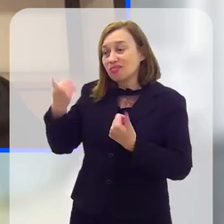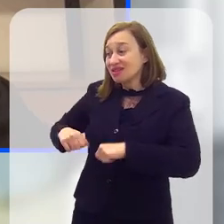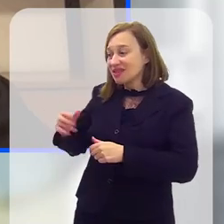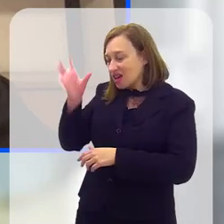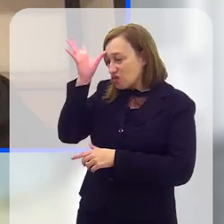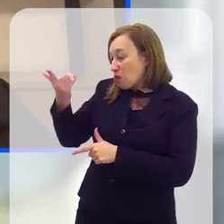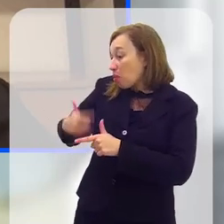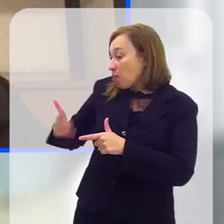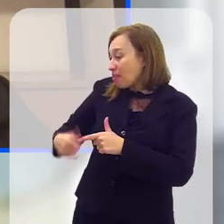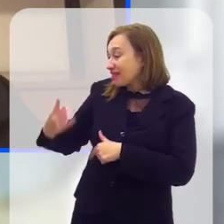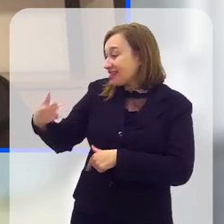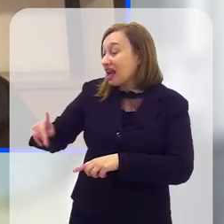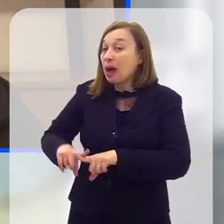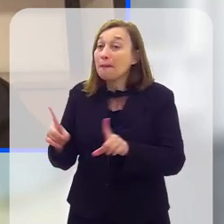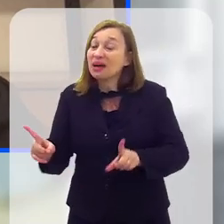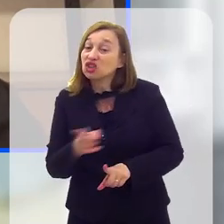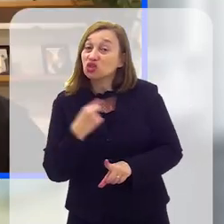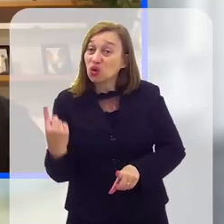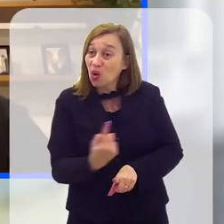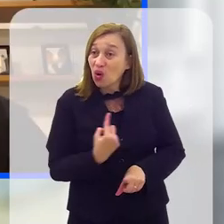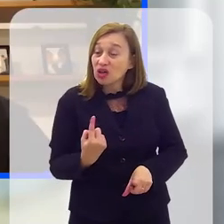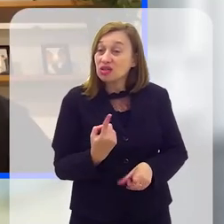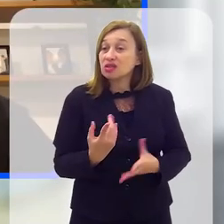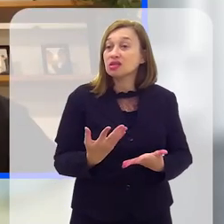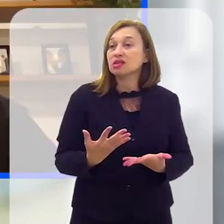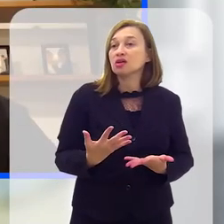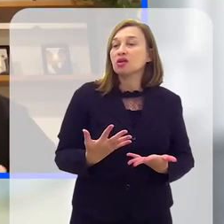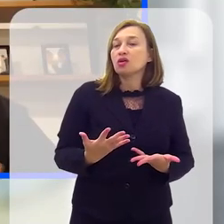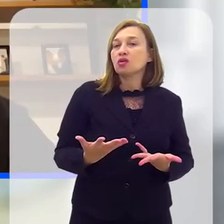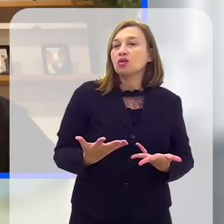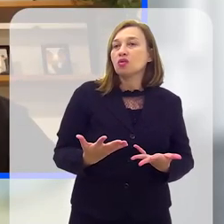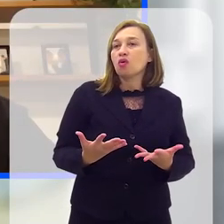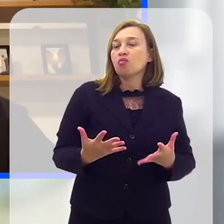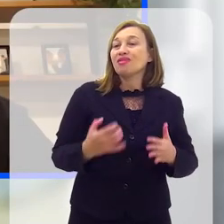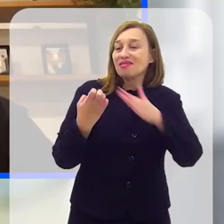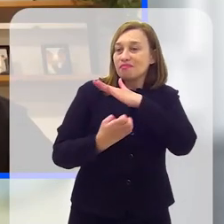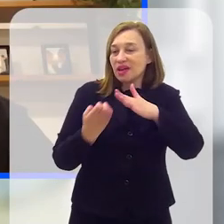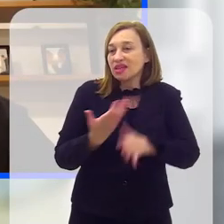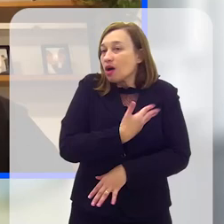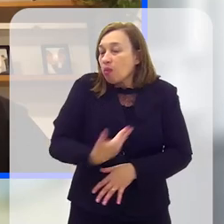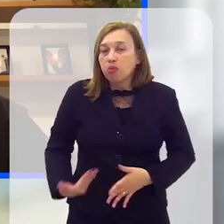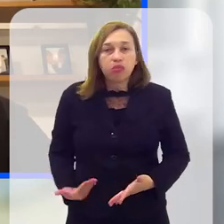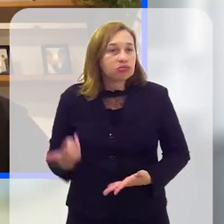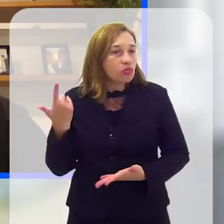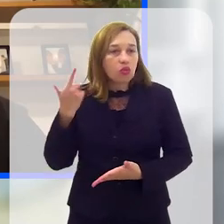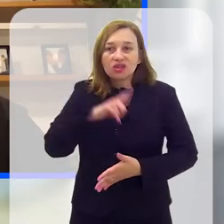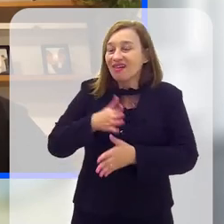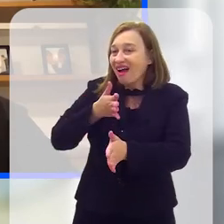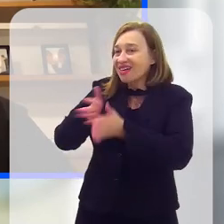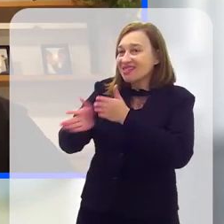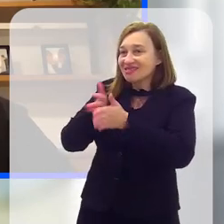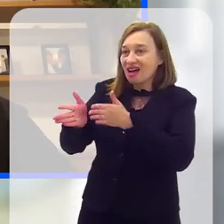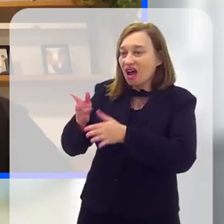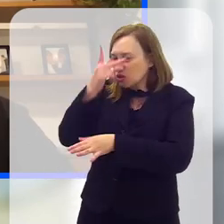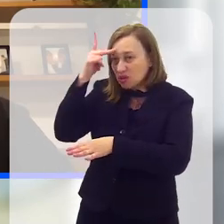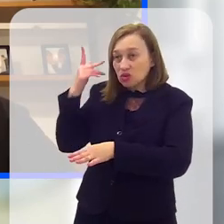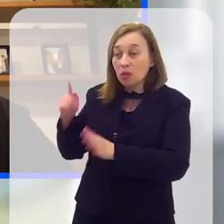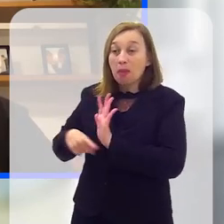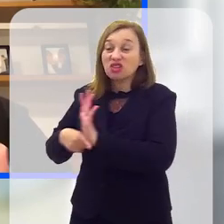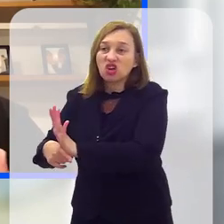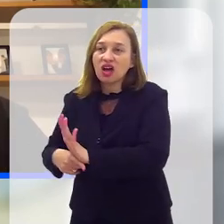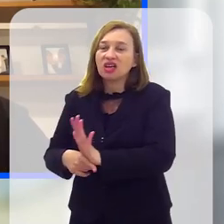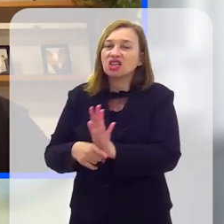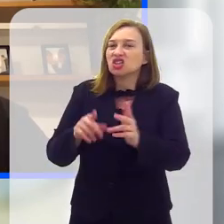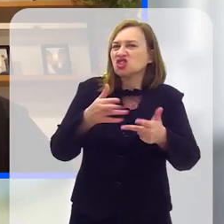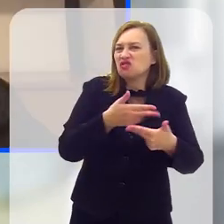problema dela, mas a gente, como ente público, a Conlurb aqui do Rio, por exemplo, ela não consegue acessar essas pessoas para ajudar. Eles já